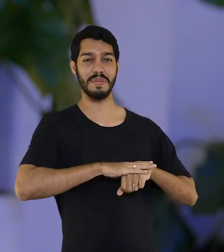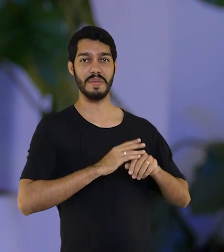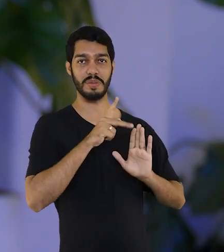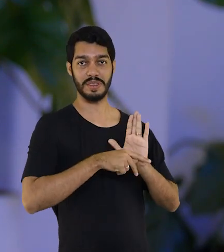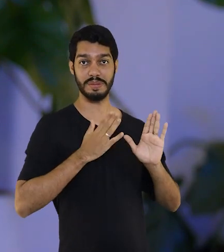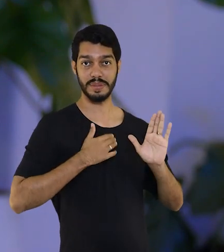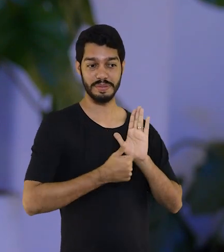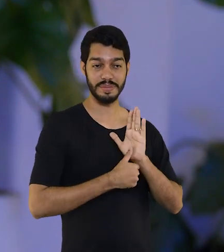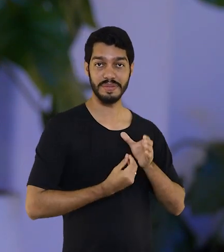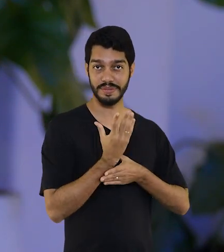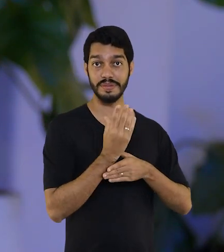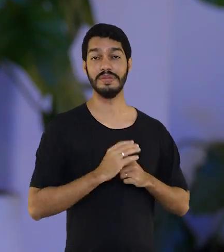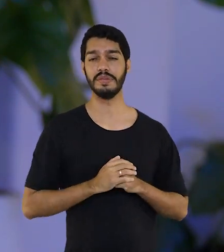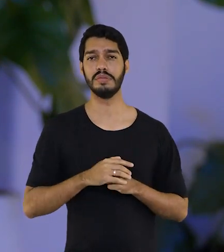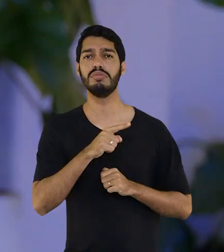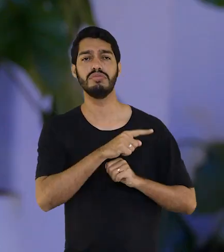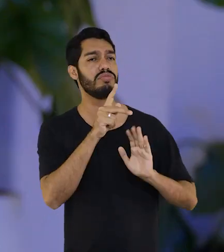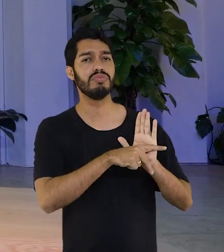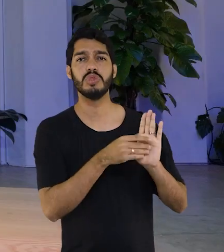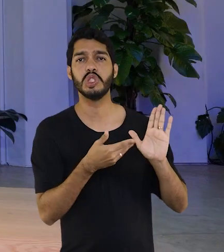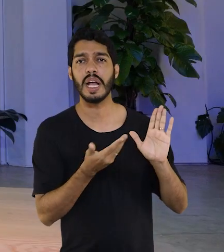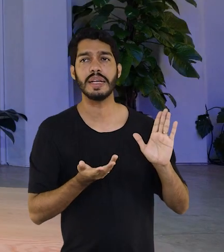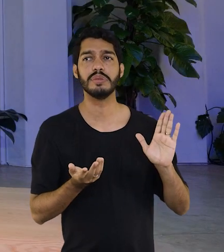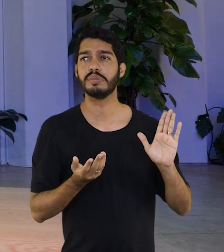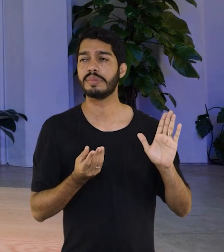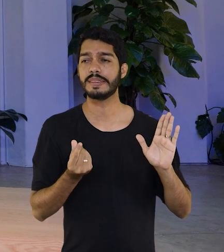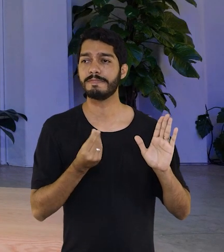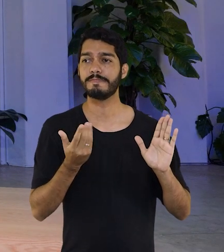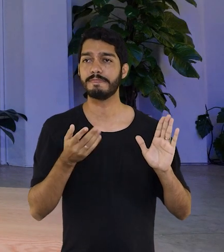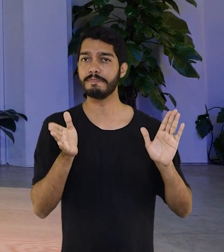Bearing Founders. E esse projeto, assim, ele...